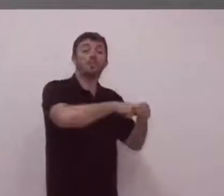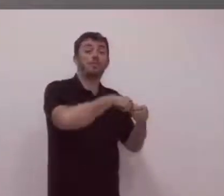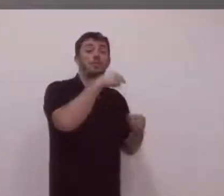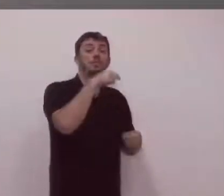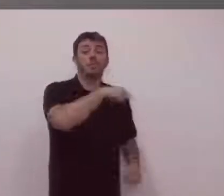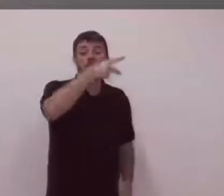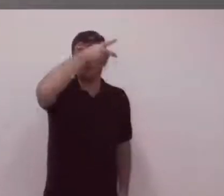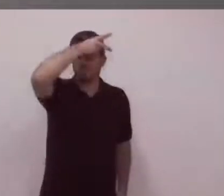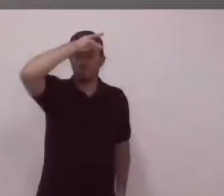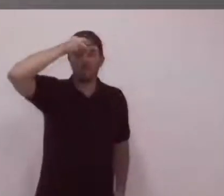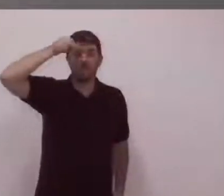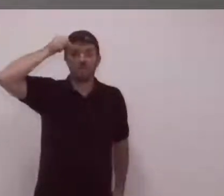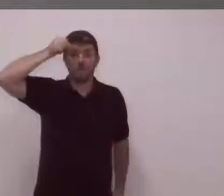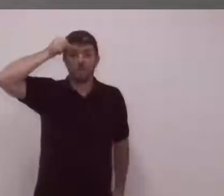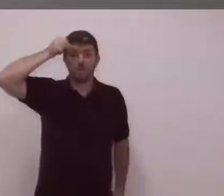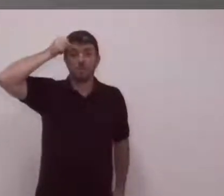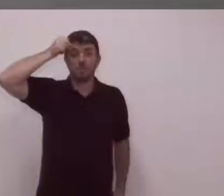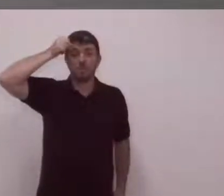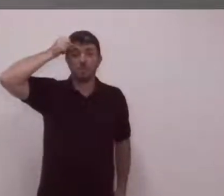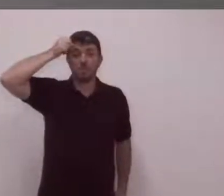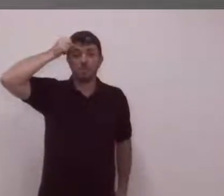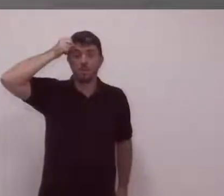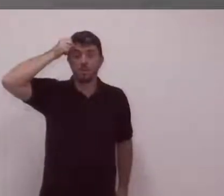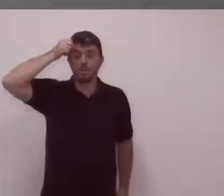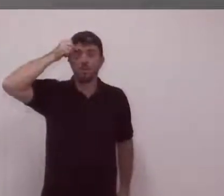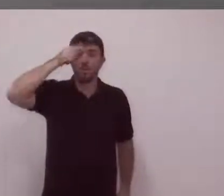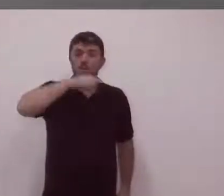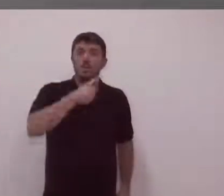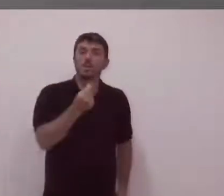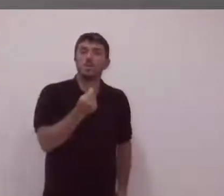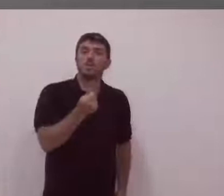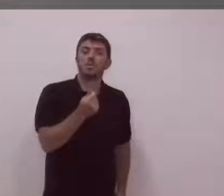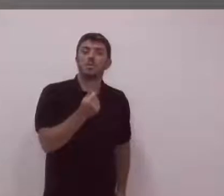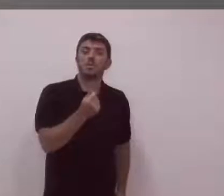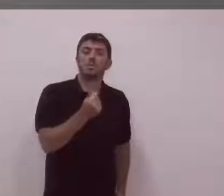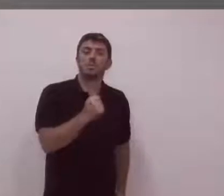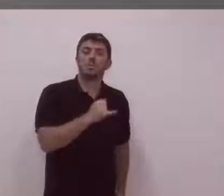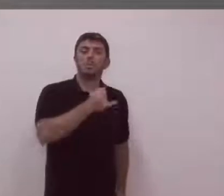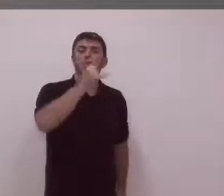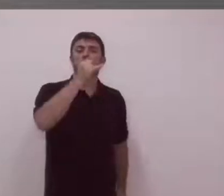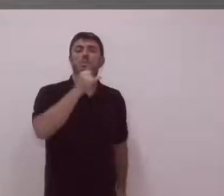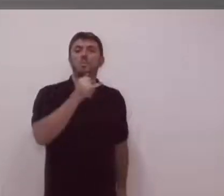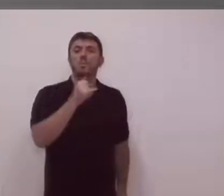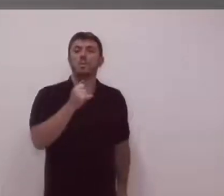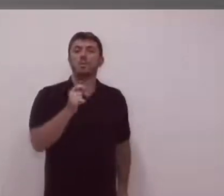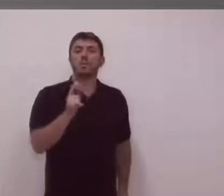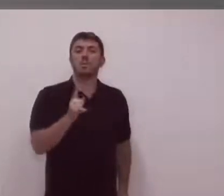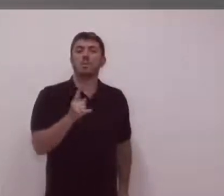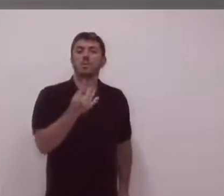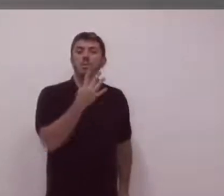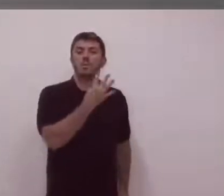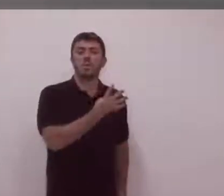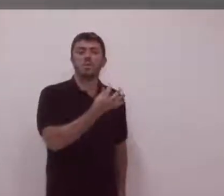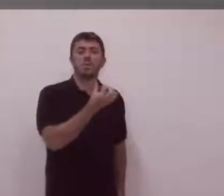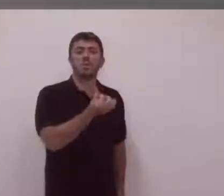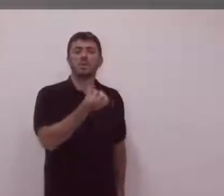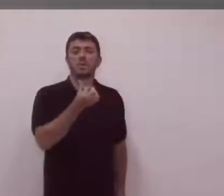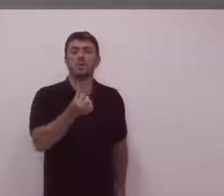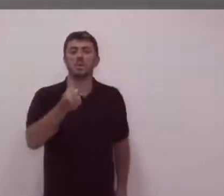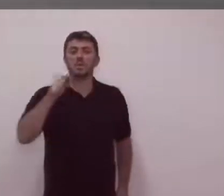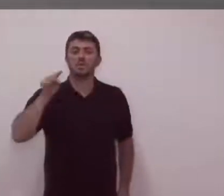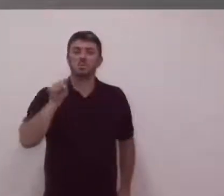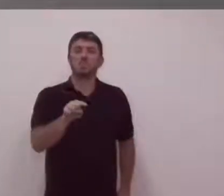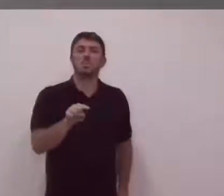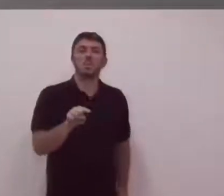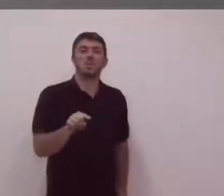devidamente corrigidos que ao final não serão os 466.701 reais